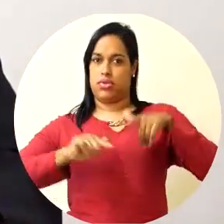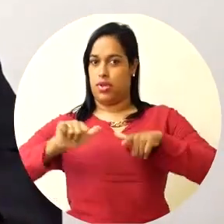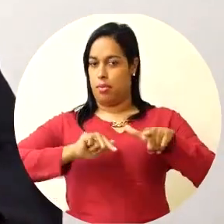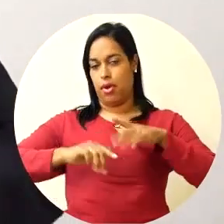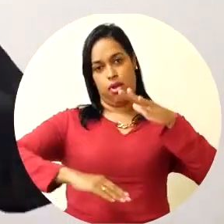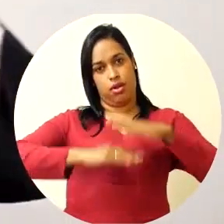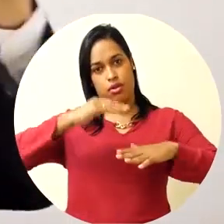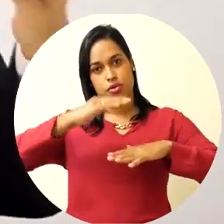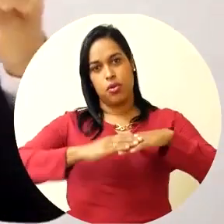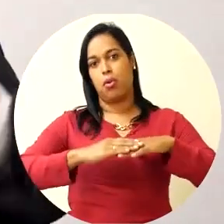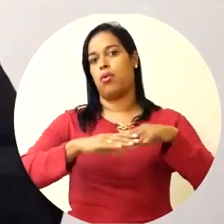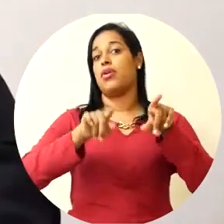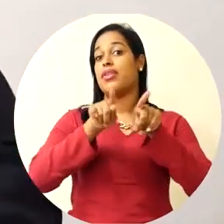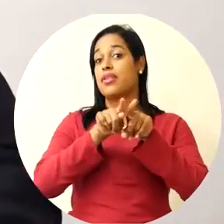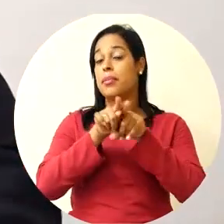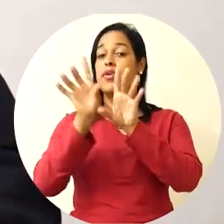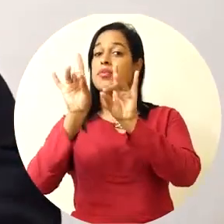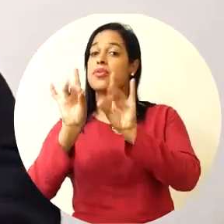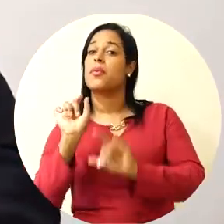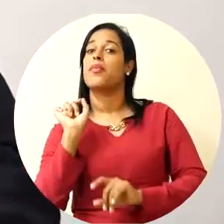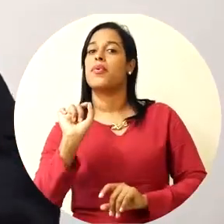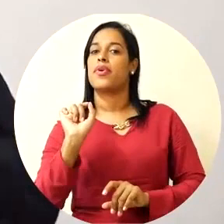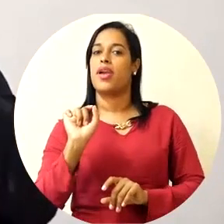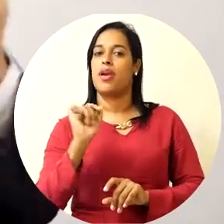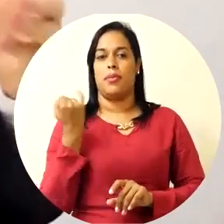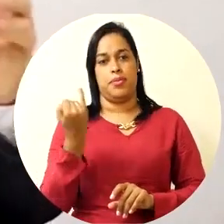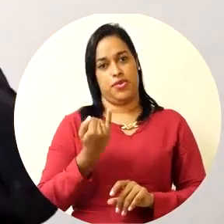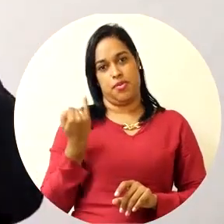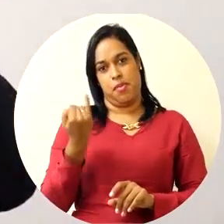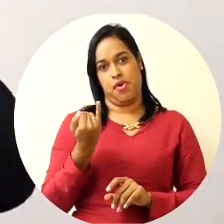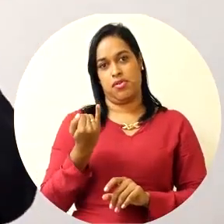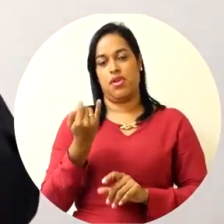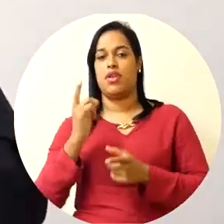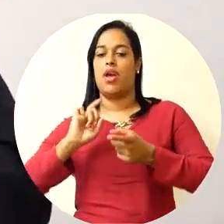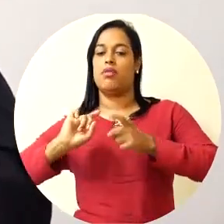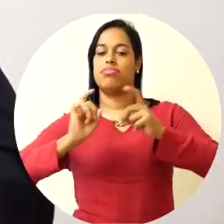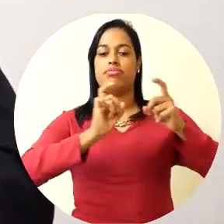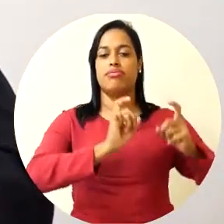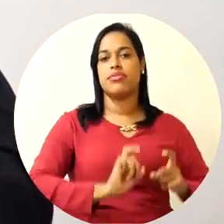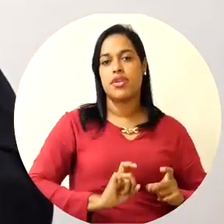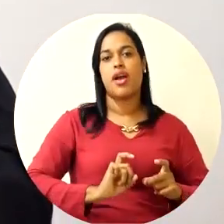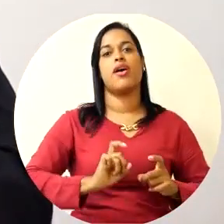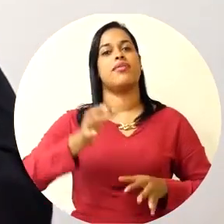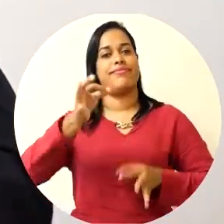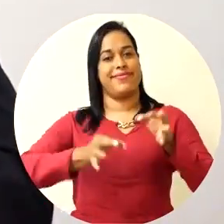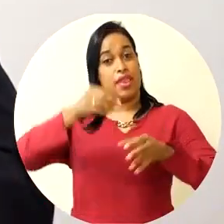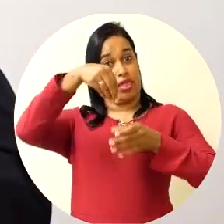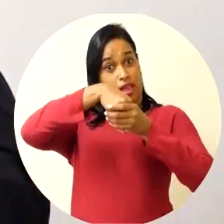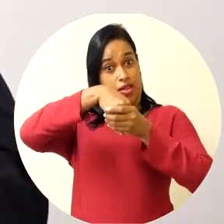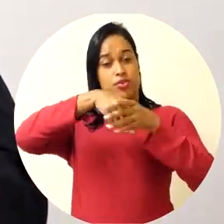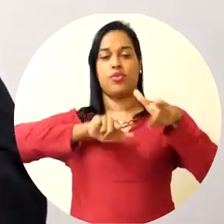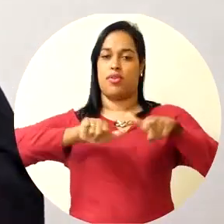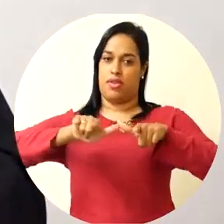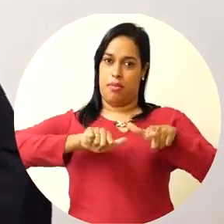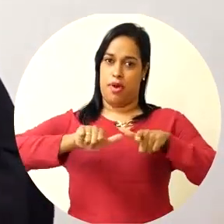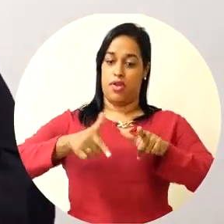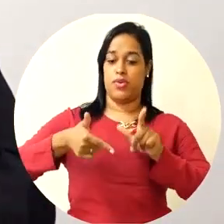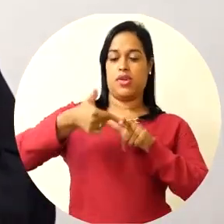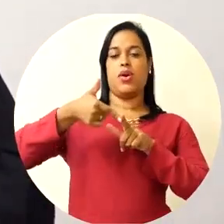o trabalhador, e isso especialmente é relevante nas discussões na Justiça do